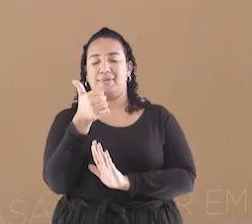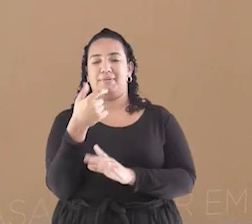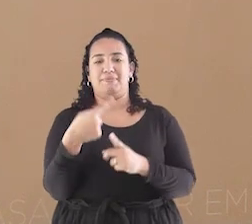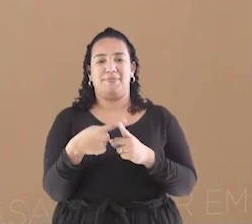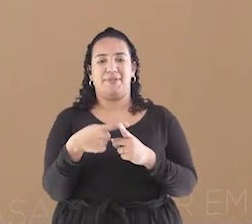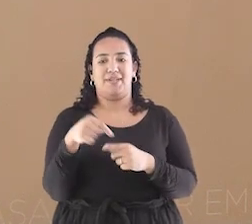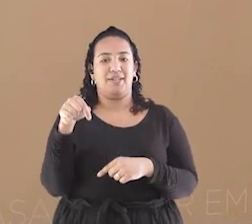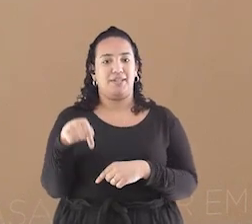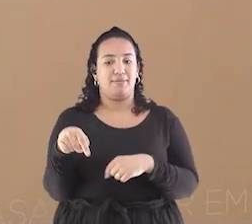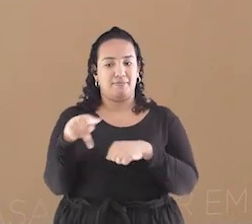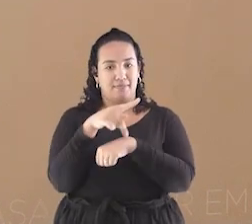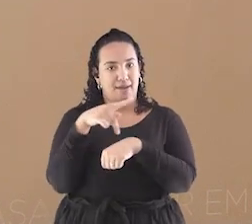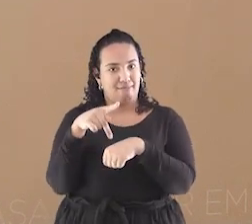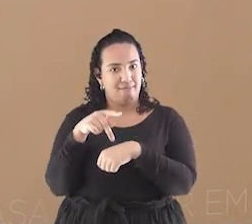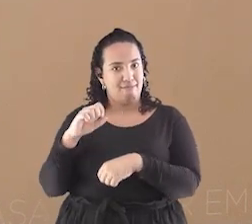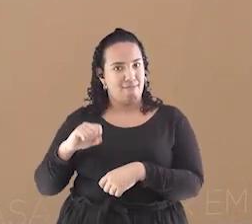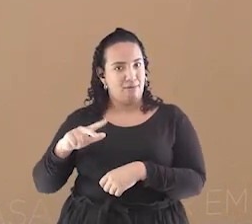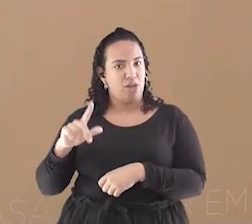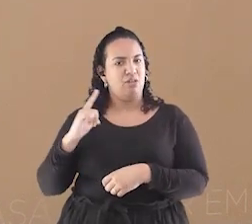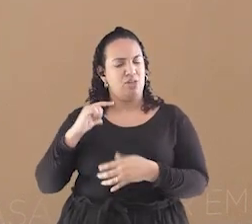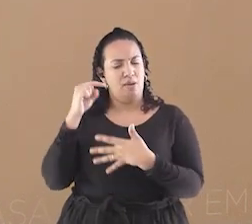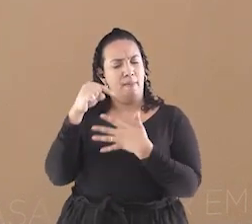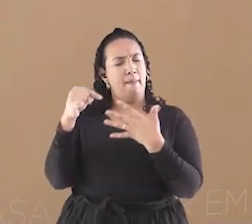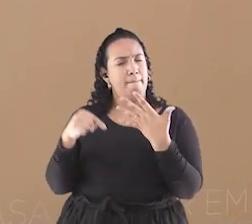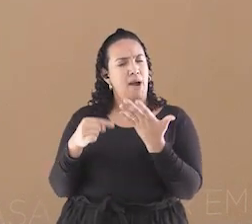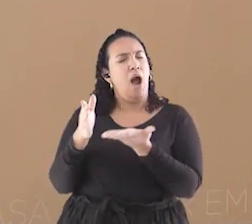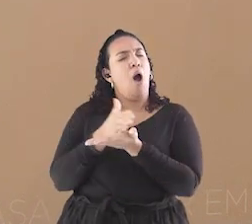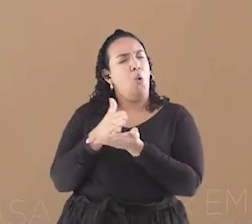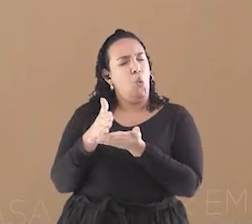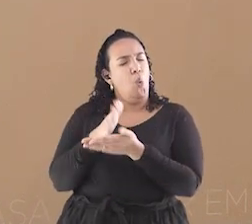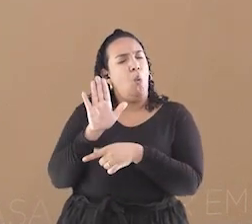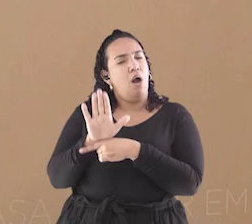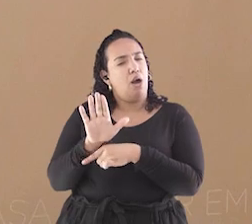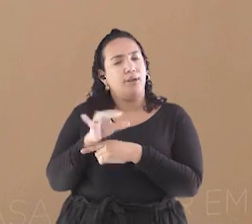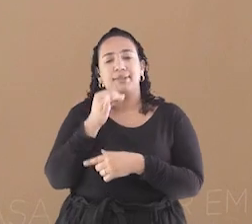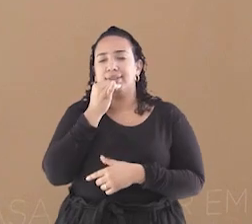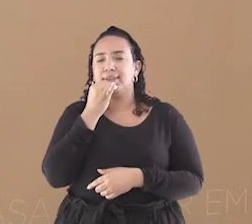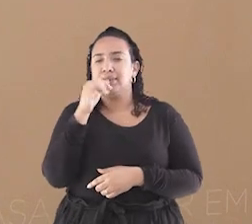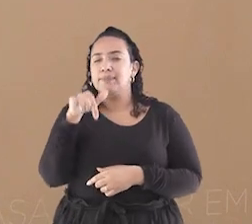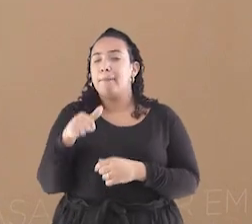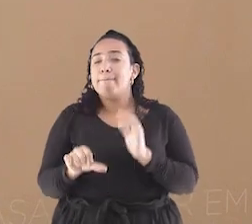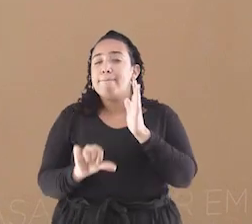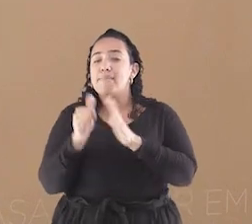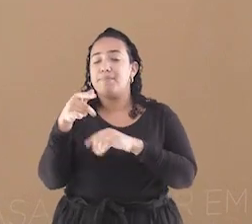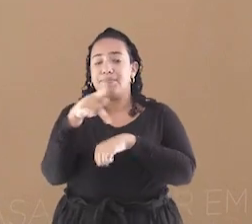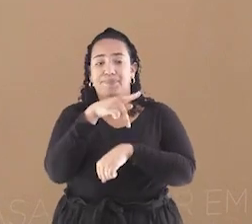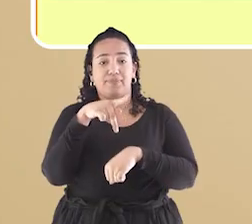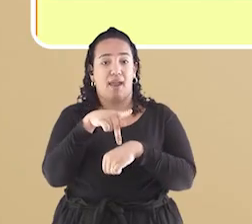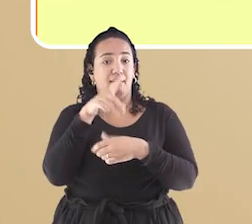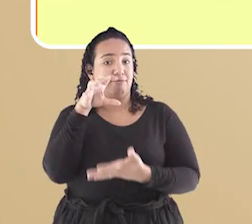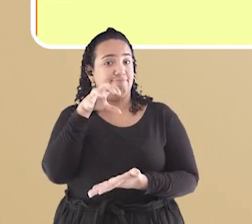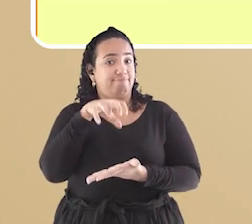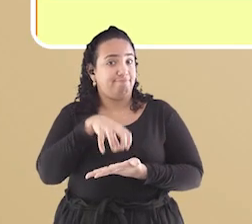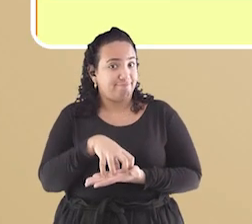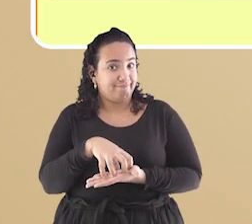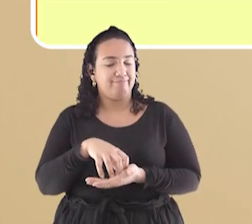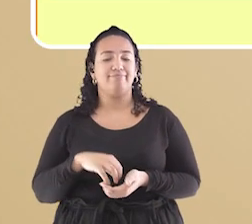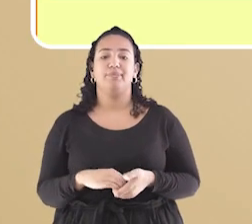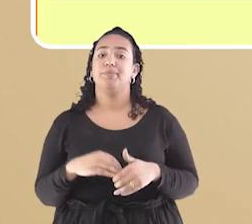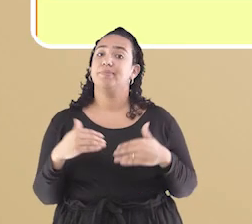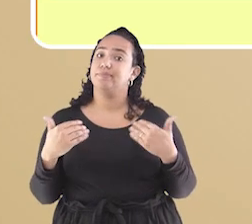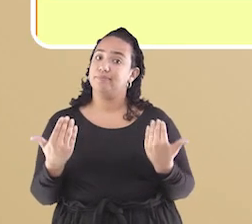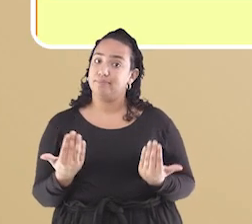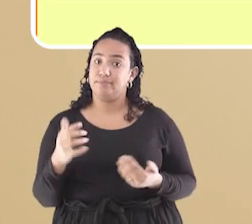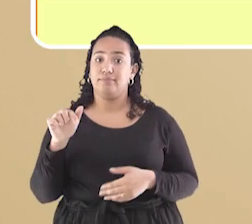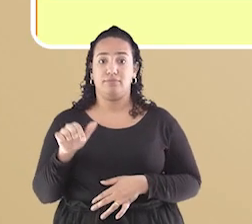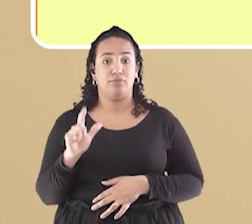país possuía alguns fatores que o ajudavam, como, por exemplo, foi o primeiro estado a ser centralizado. Por conta disso, possuía